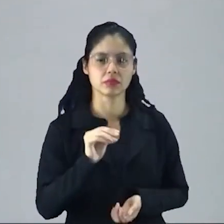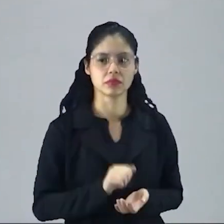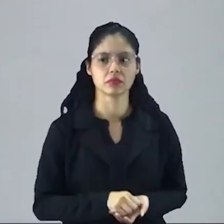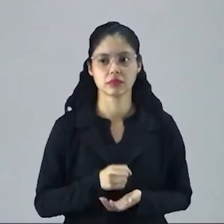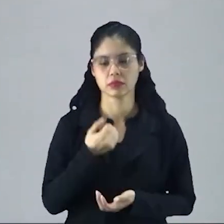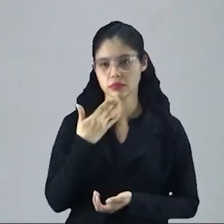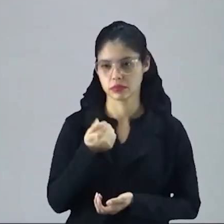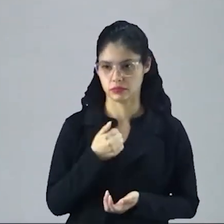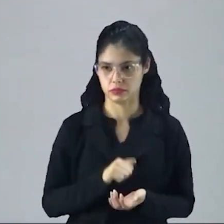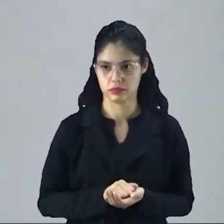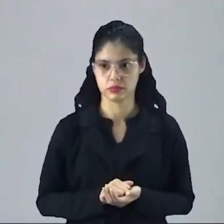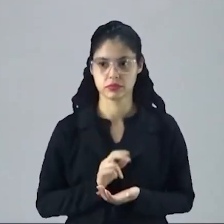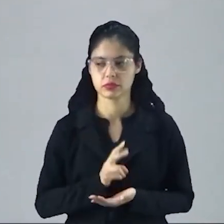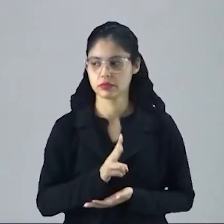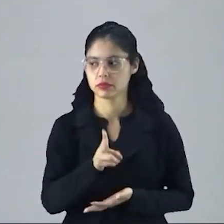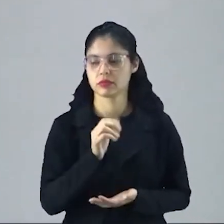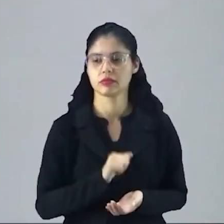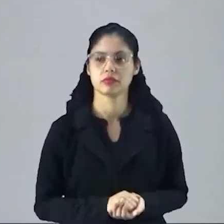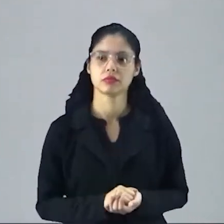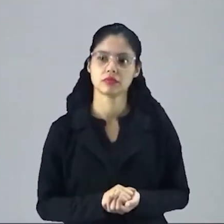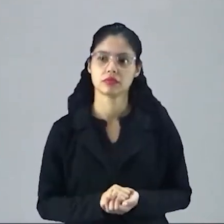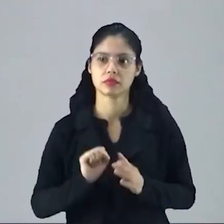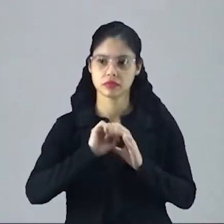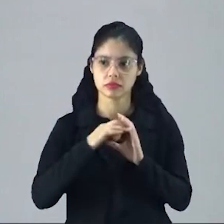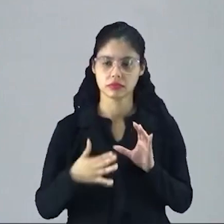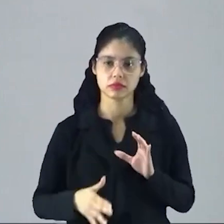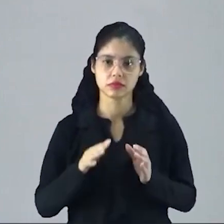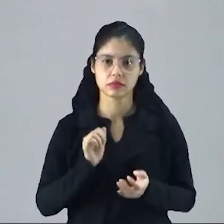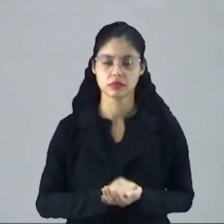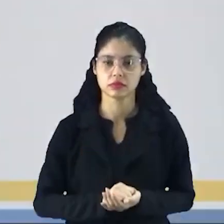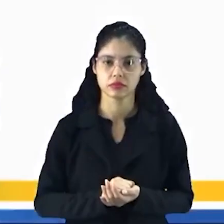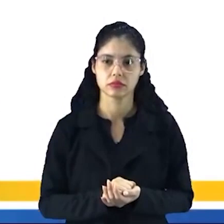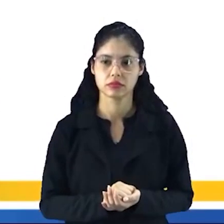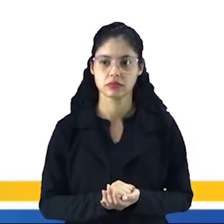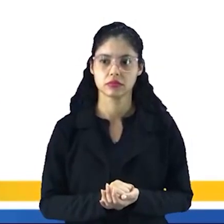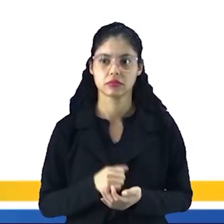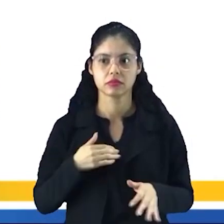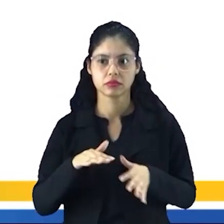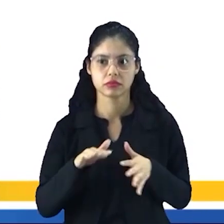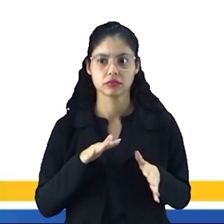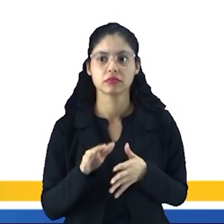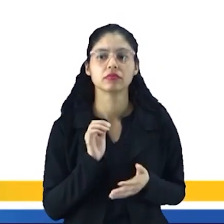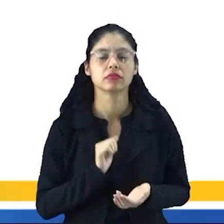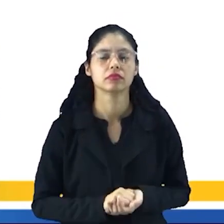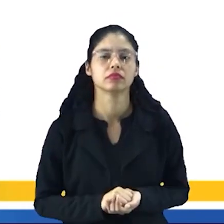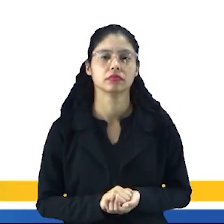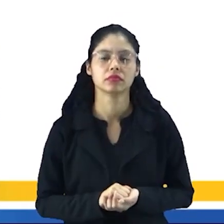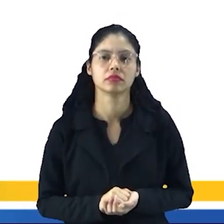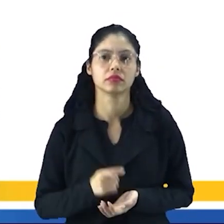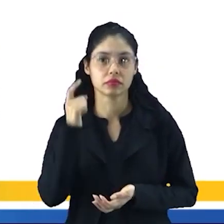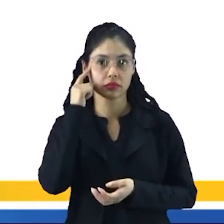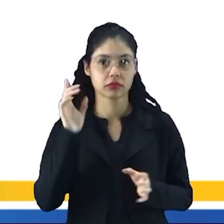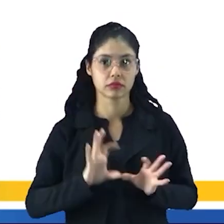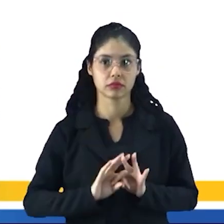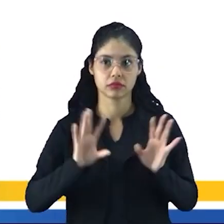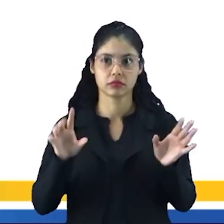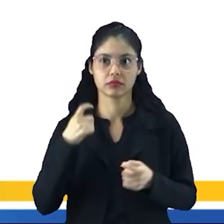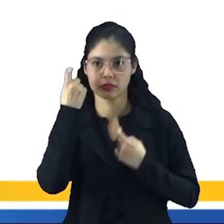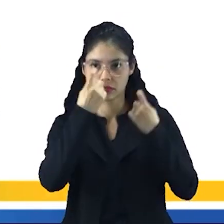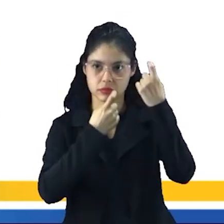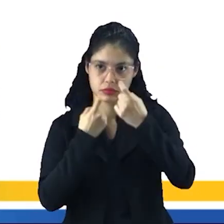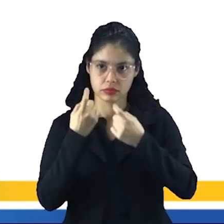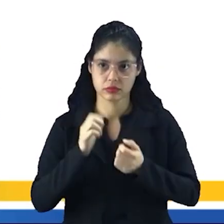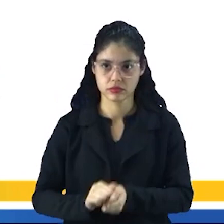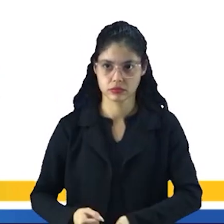Tudo bem? Vamos seguir aqui adiante para as características importantes desse movimento. Eu digo assim, ó, o pensamento